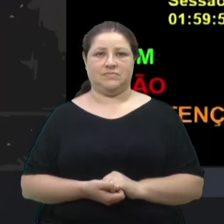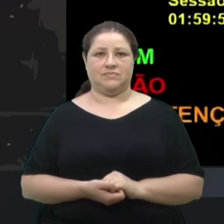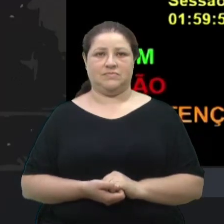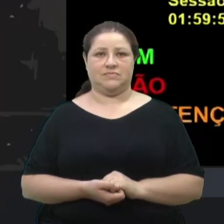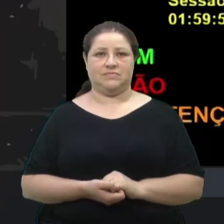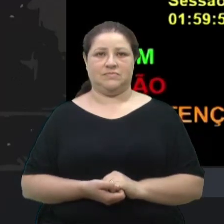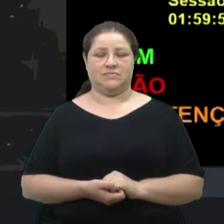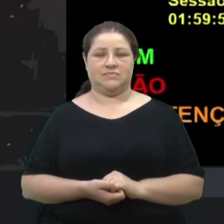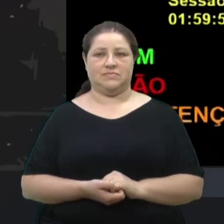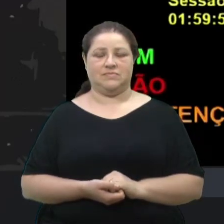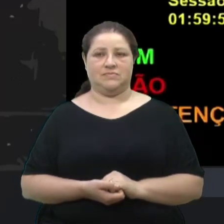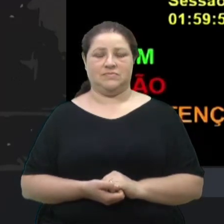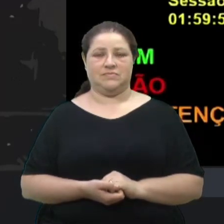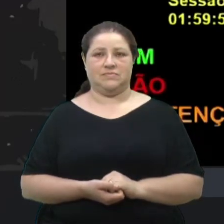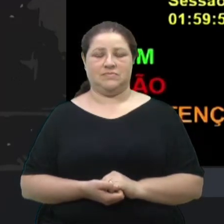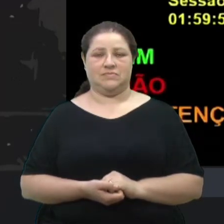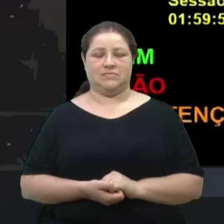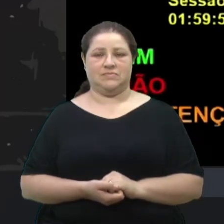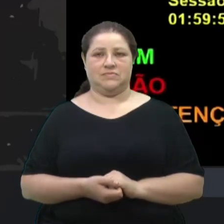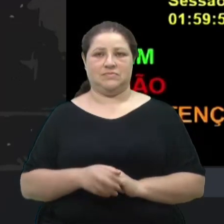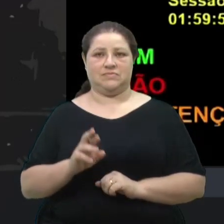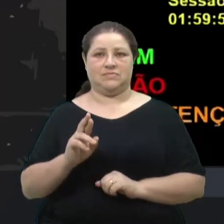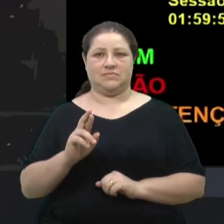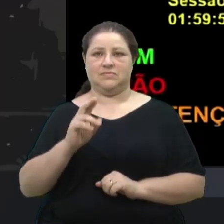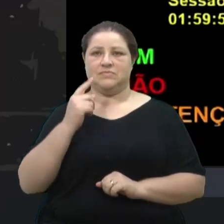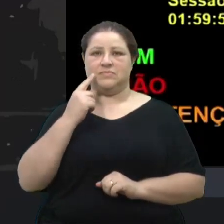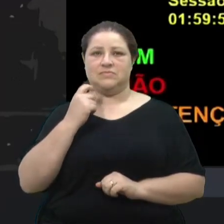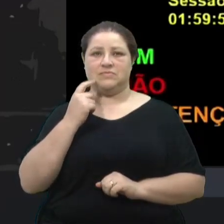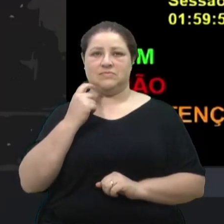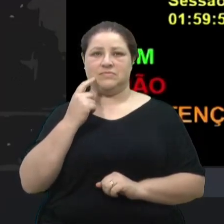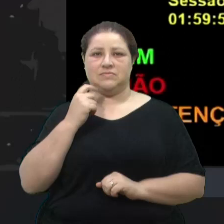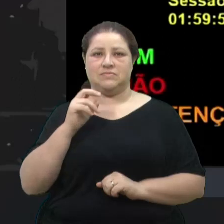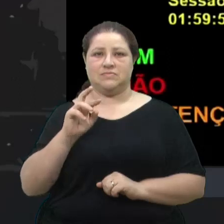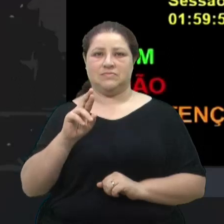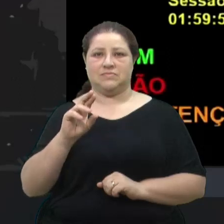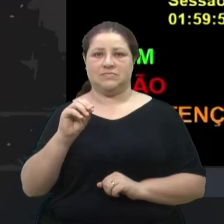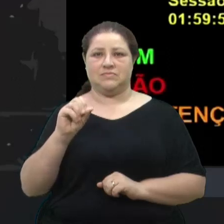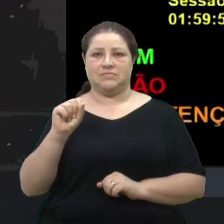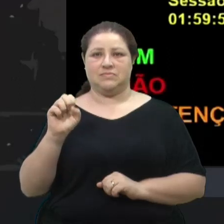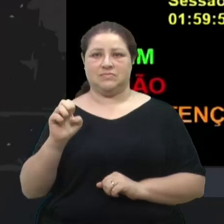Rose voto. Frigeri. Voto sim, senhor presidente.